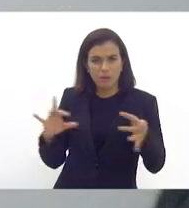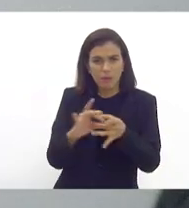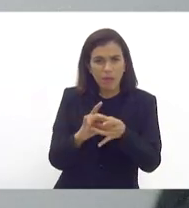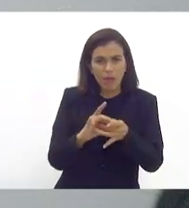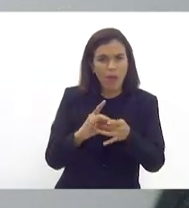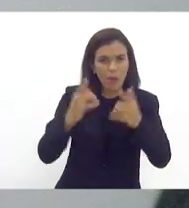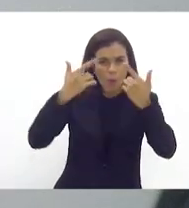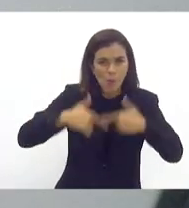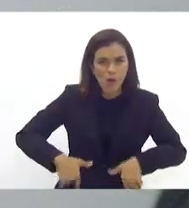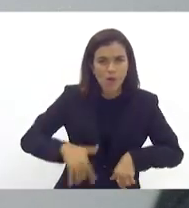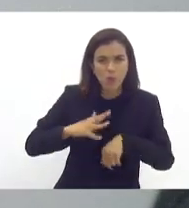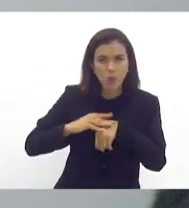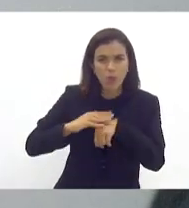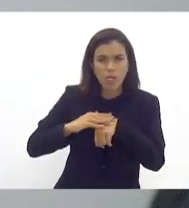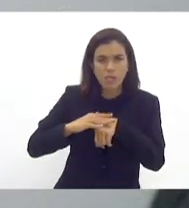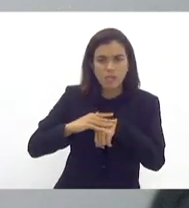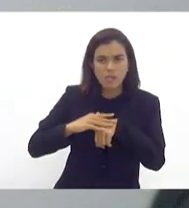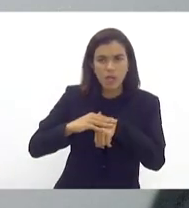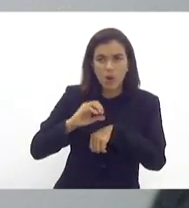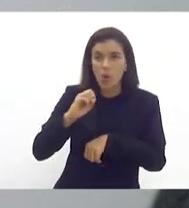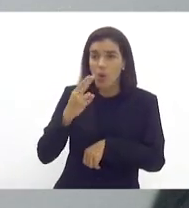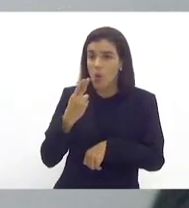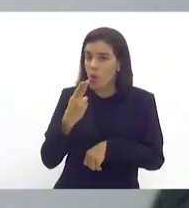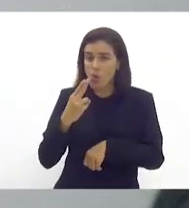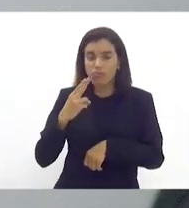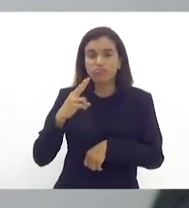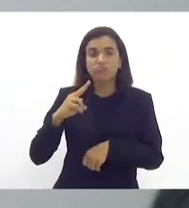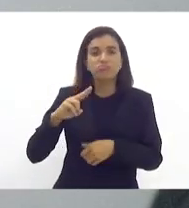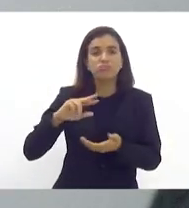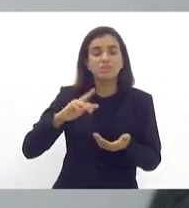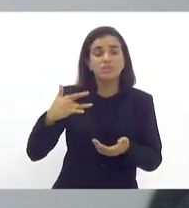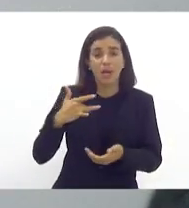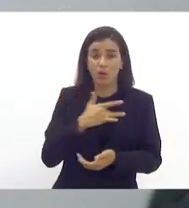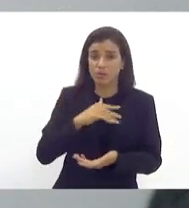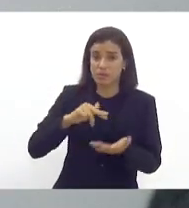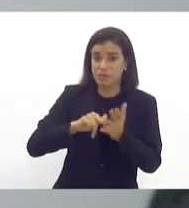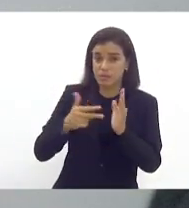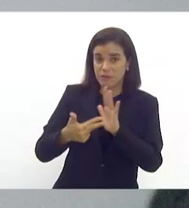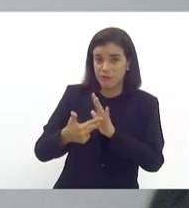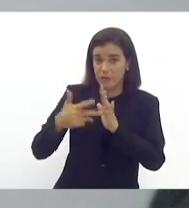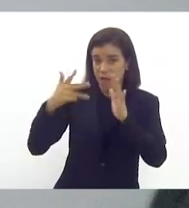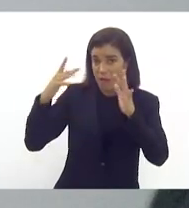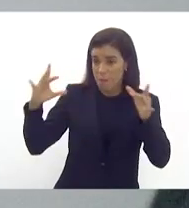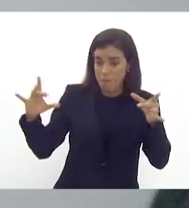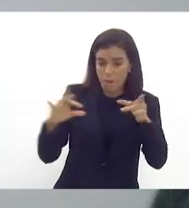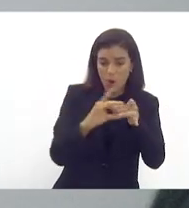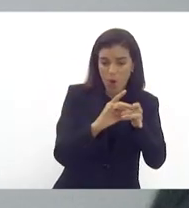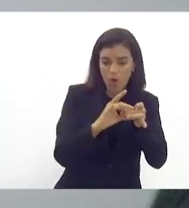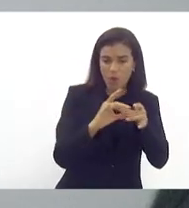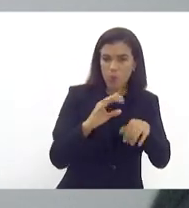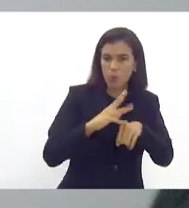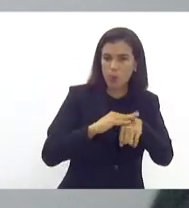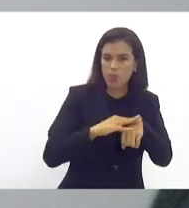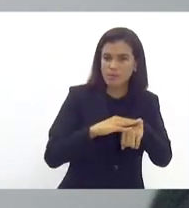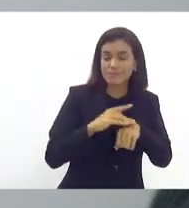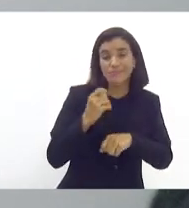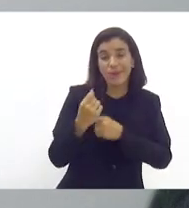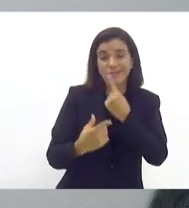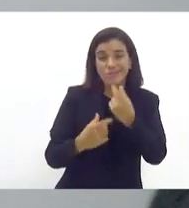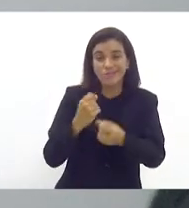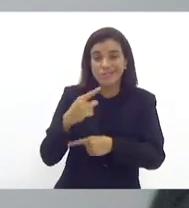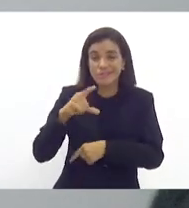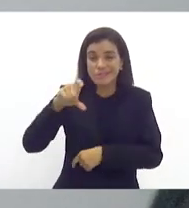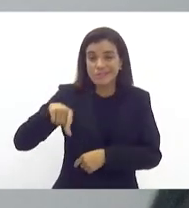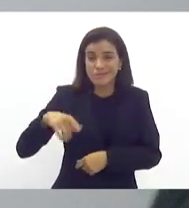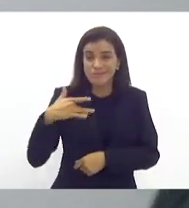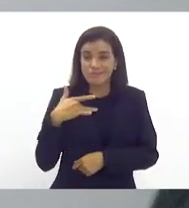ausência de doença né ou está estritamente ligada a doença então o plano de saúde às vezes já